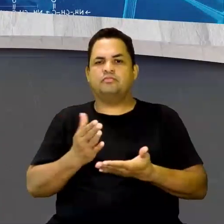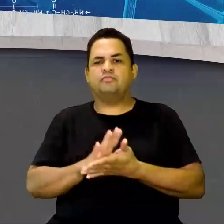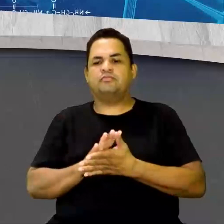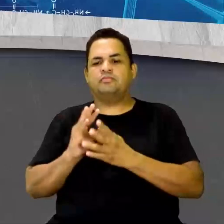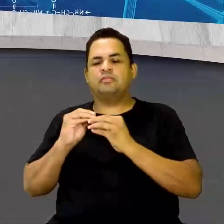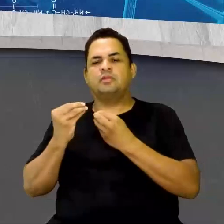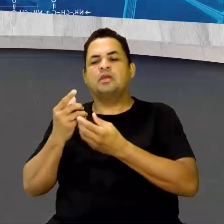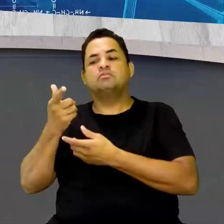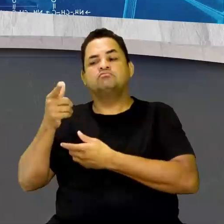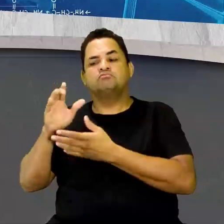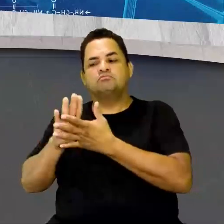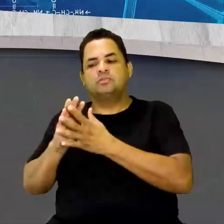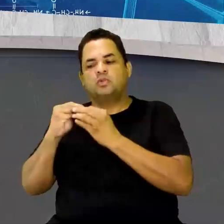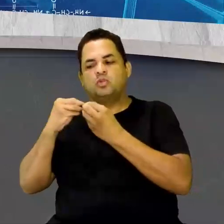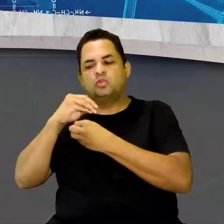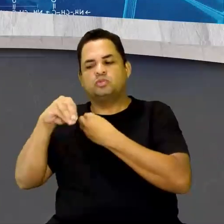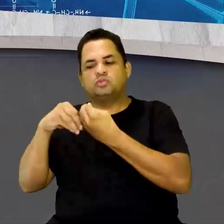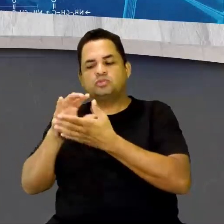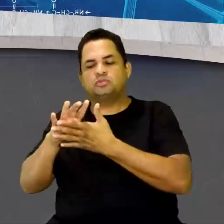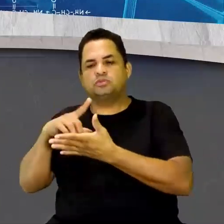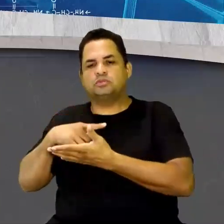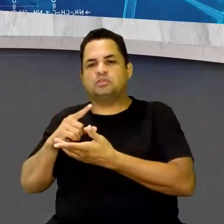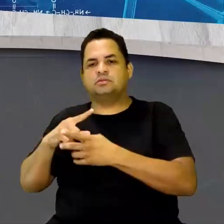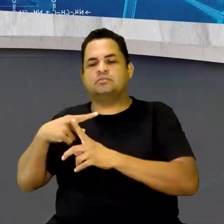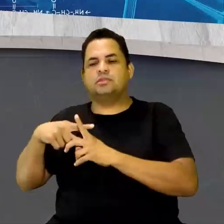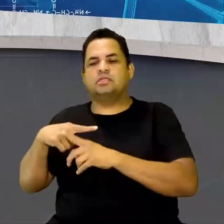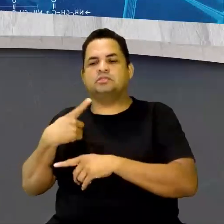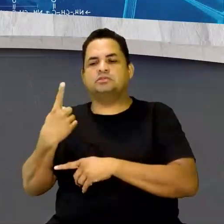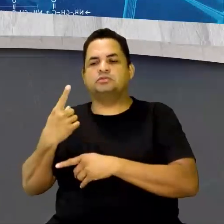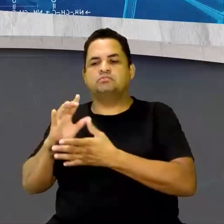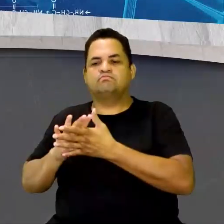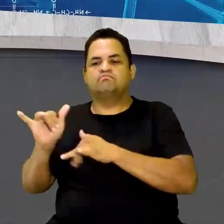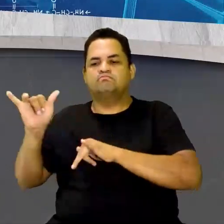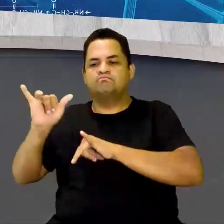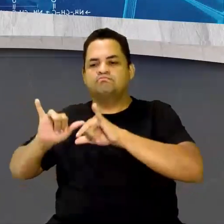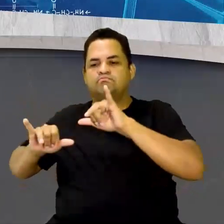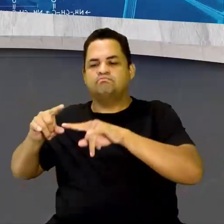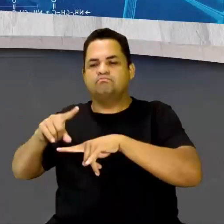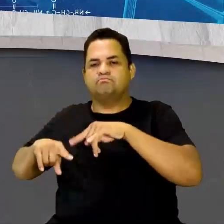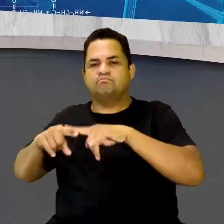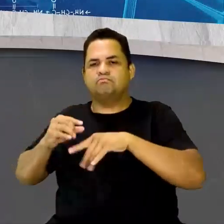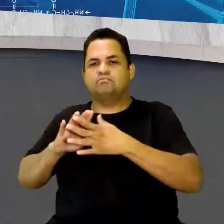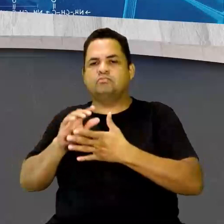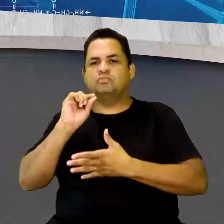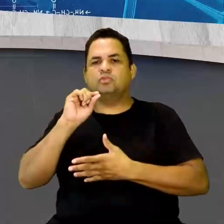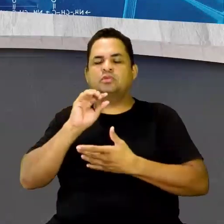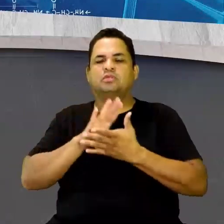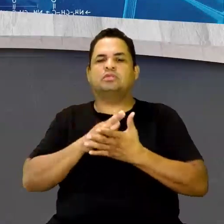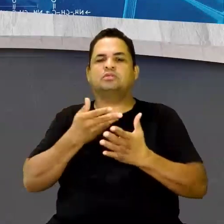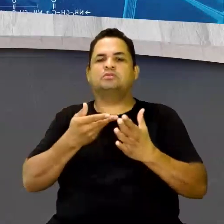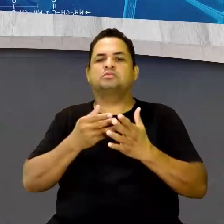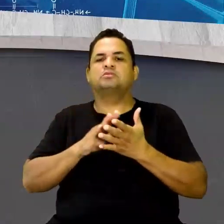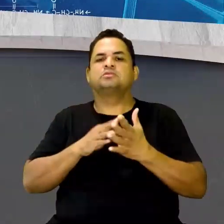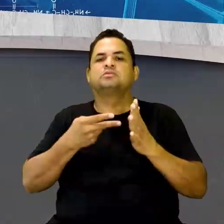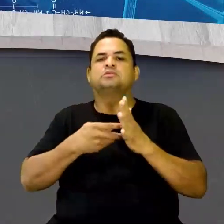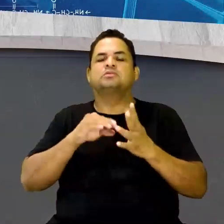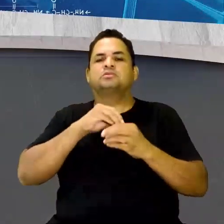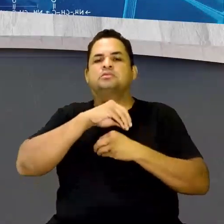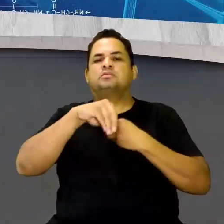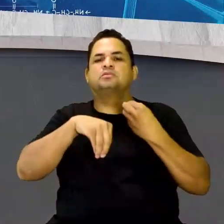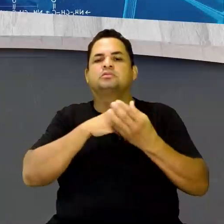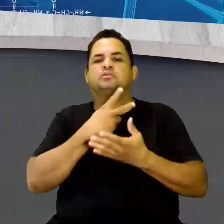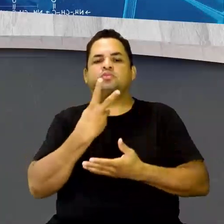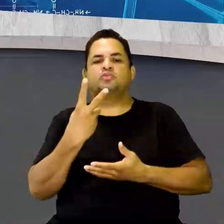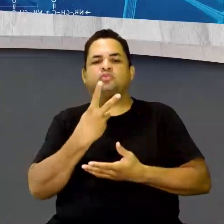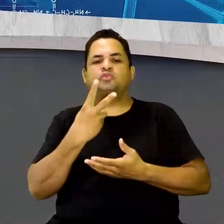de um tipo de elemento químico. Nós vimos aqui também já o que significa uma mistura, né? A união de duas ou